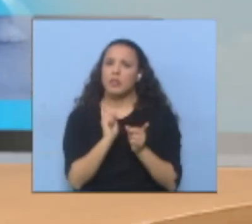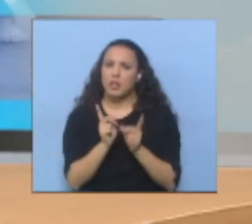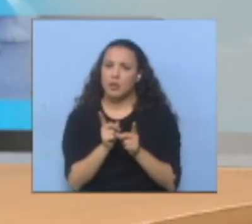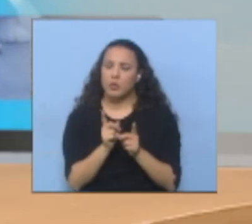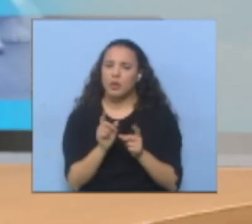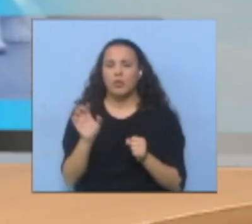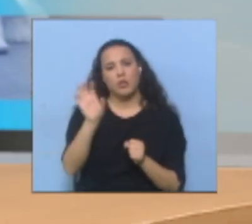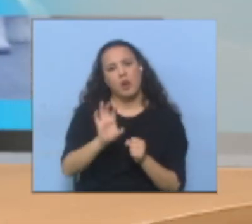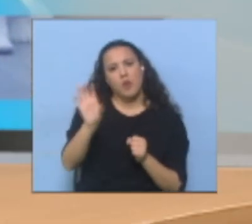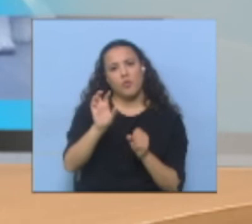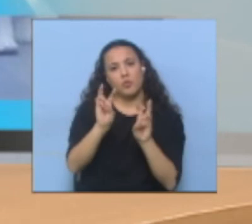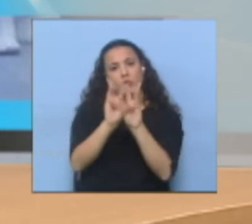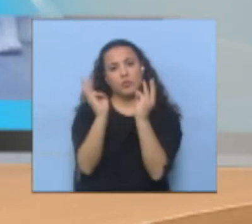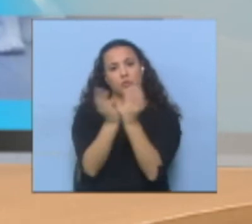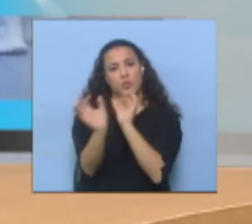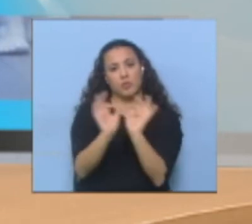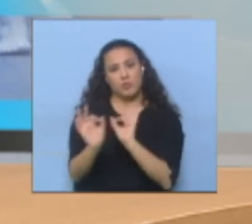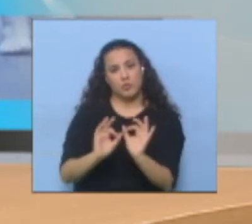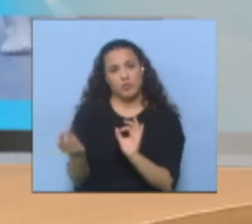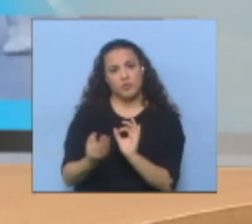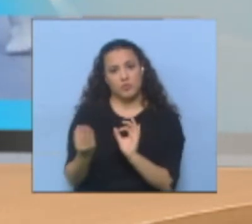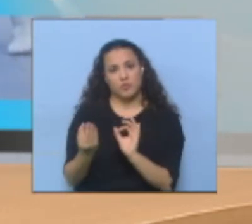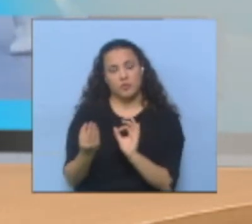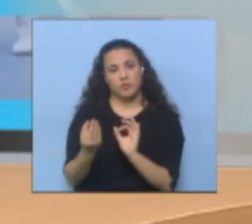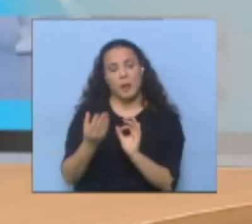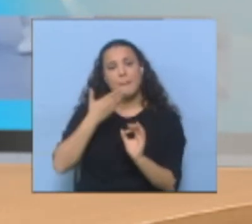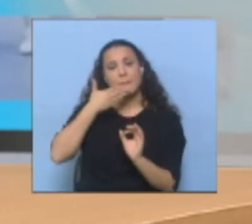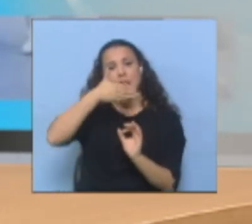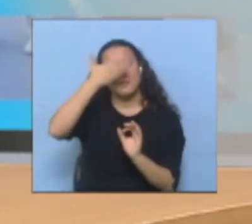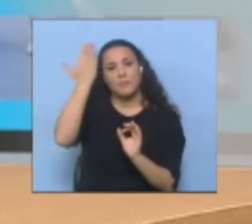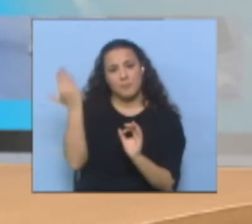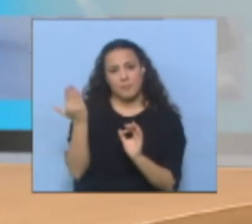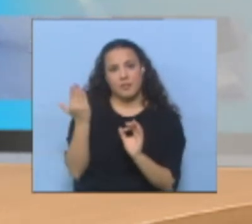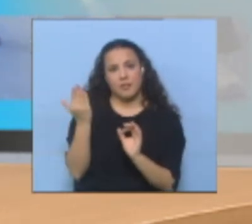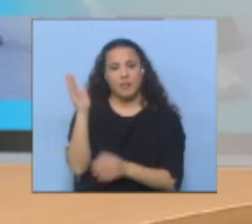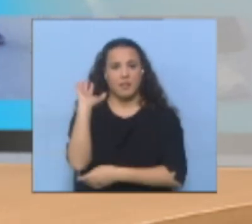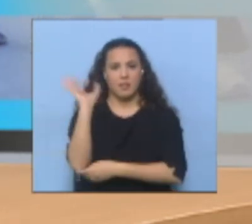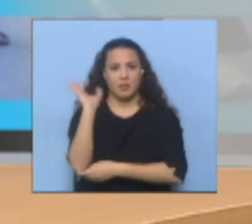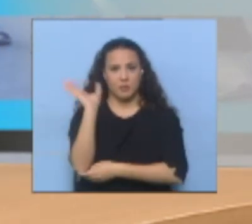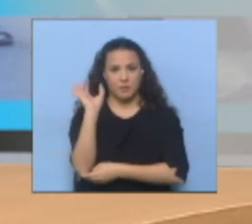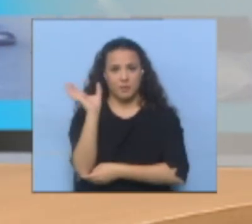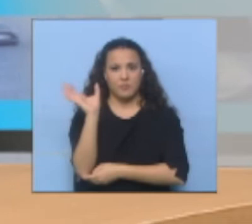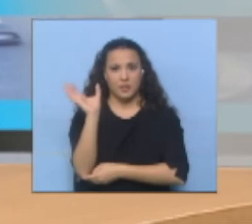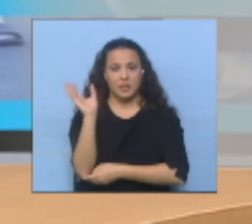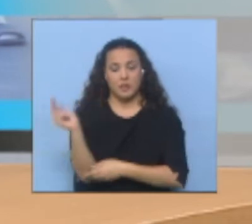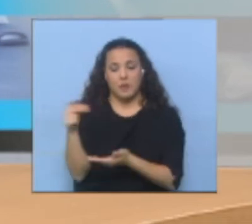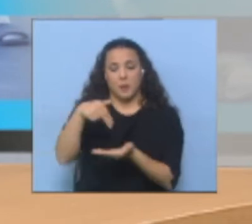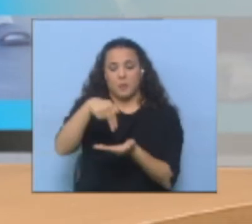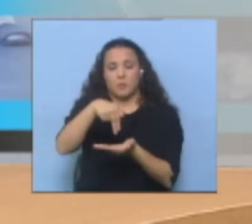forma como o workshop está organizado, há uma manhã que tem esta parte da conferência com as intervenções, com a presença